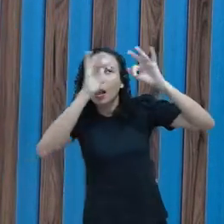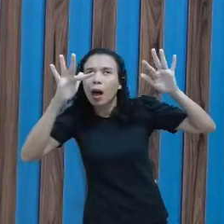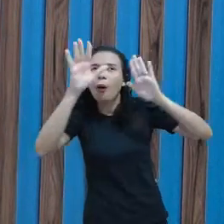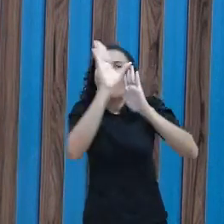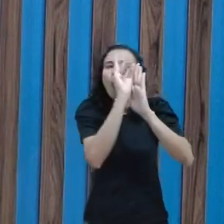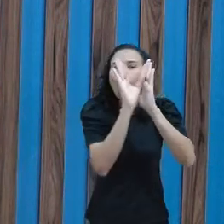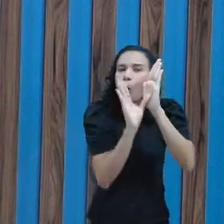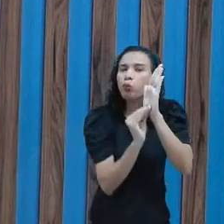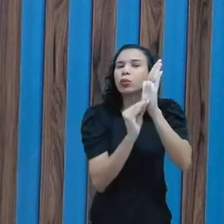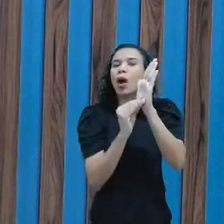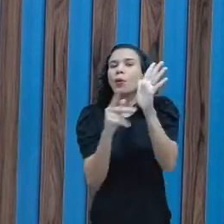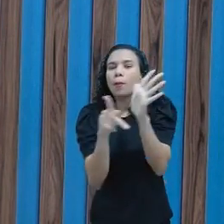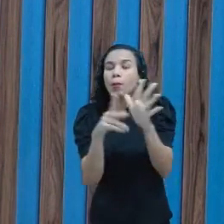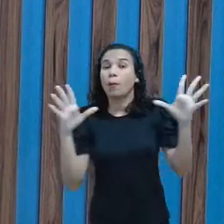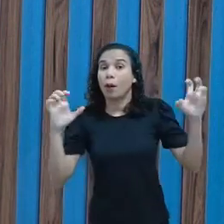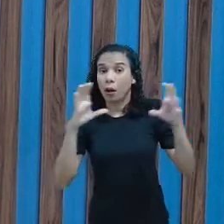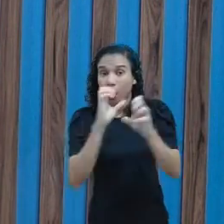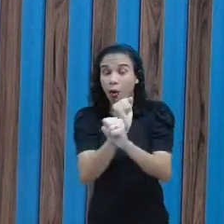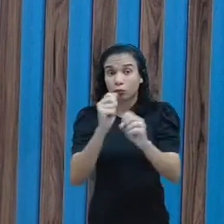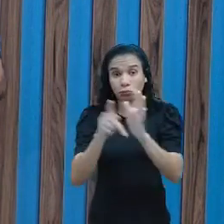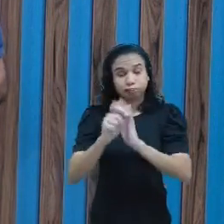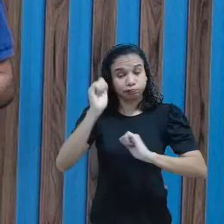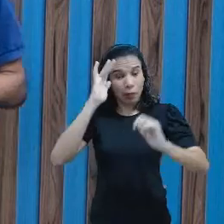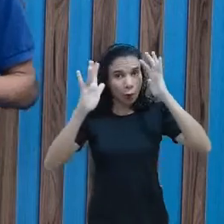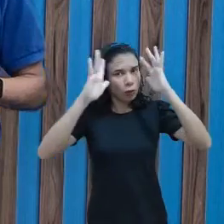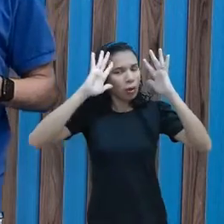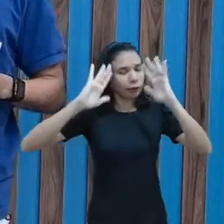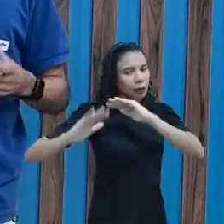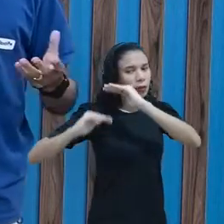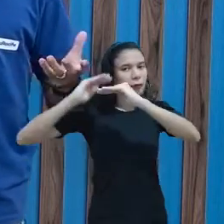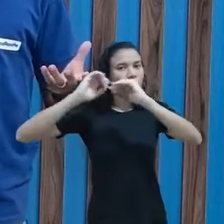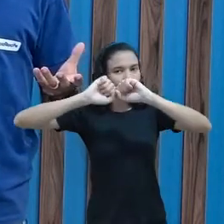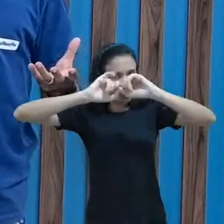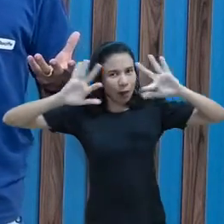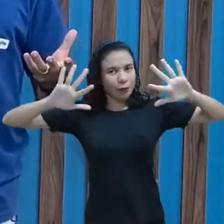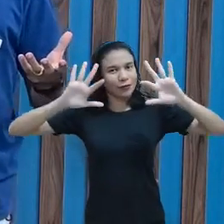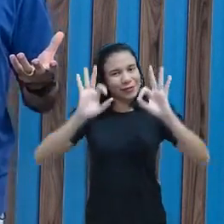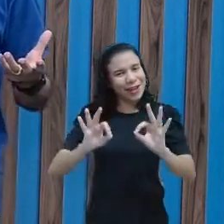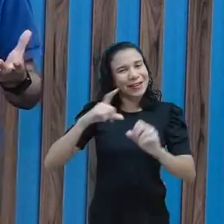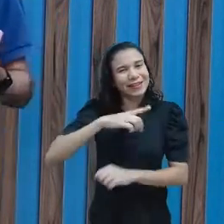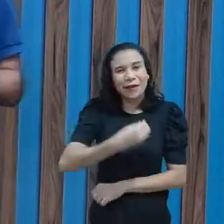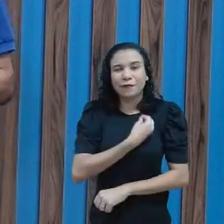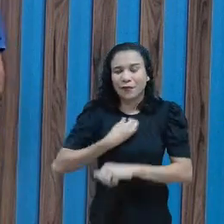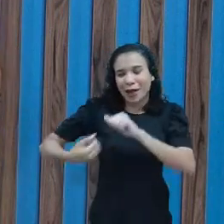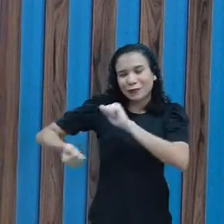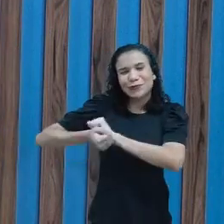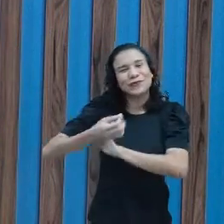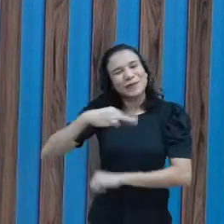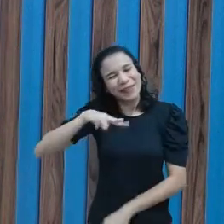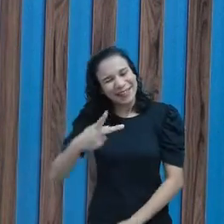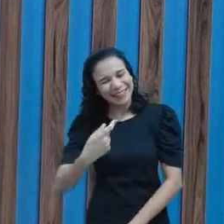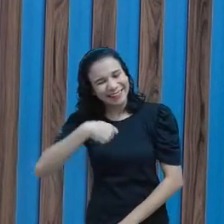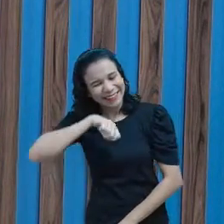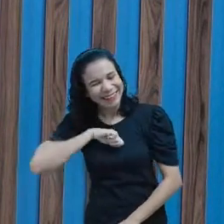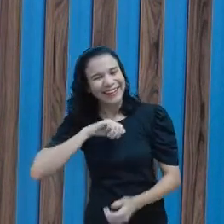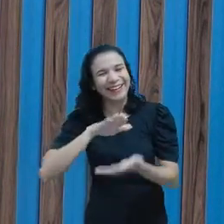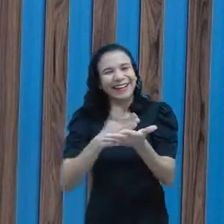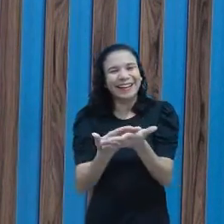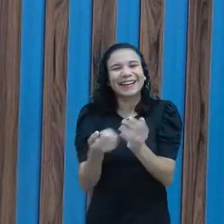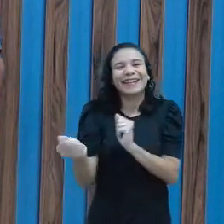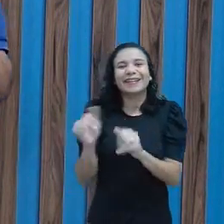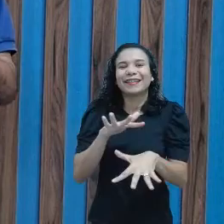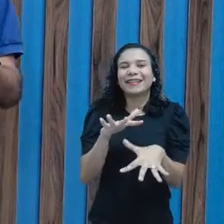conteúdo, fazendo alguns cálculos, como foi esse teorema, para desenvolver direitinho. Isso com a ajuda de Maria Helena, lógico, fazendo